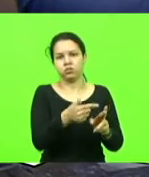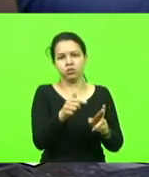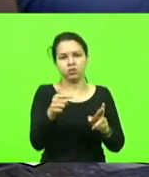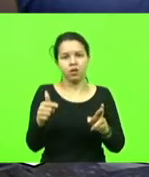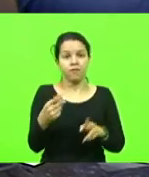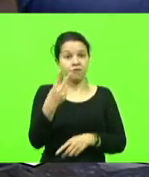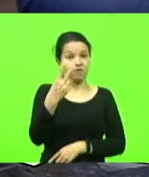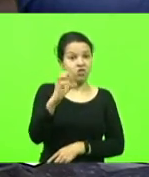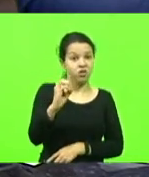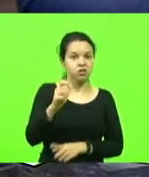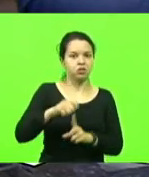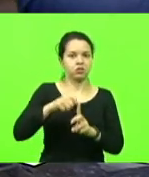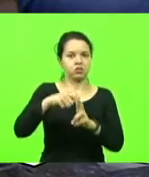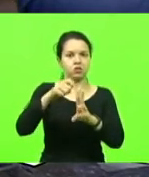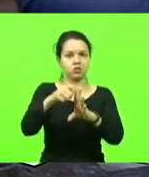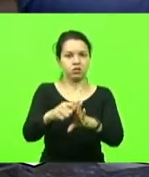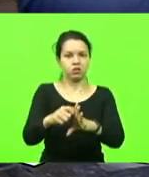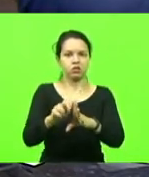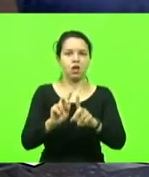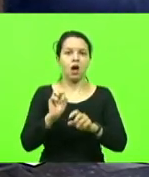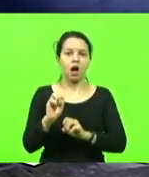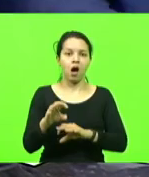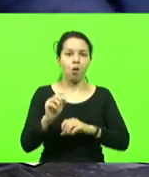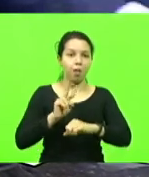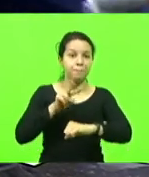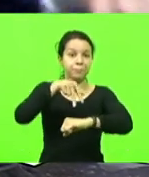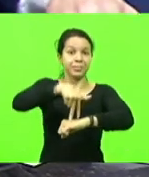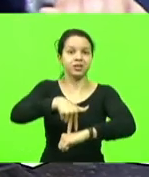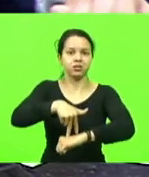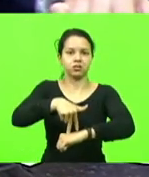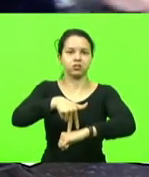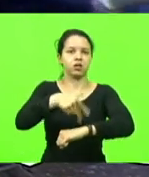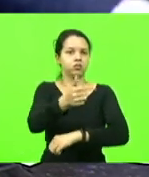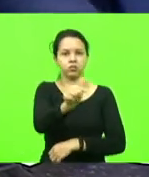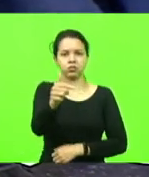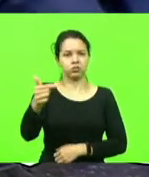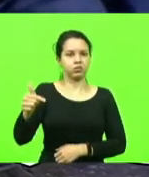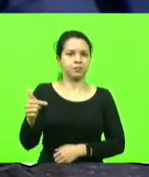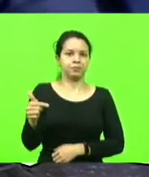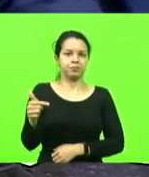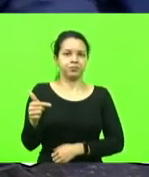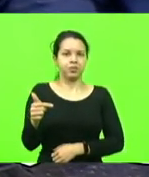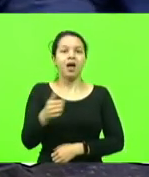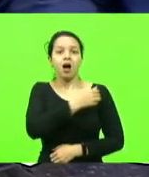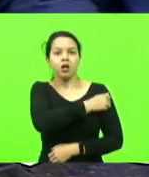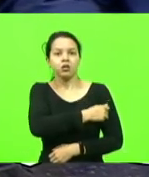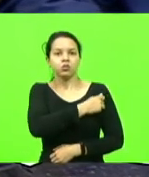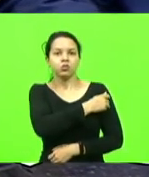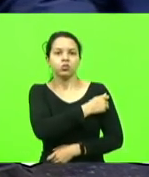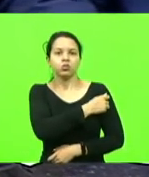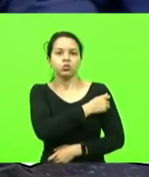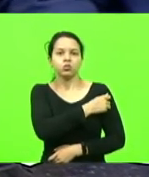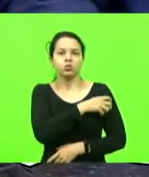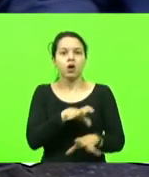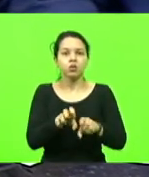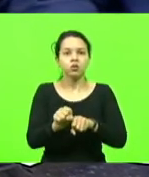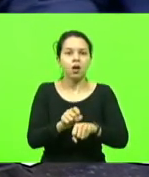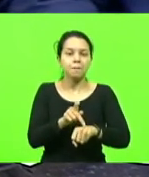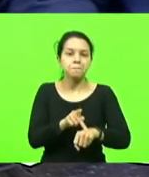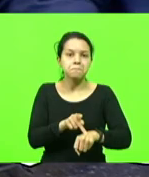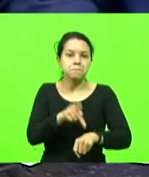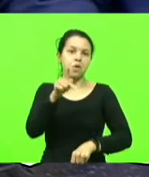aulas presenciais. E não basta apenas os alunos da graduação e da pós-graduação estarem